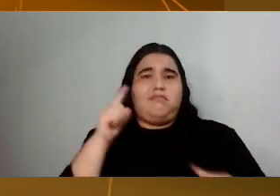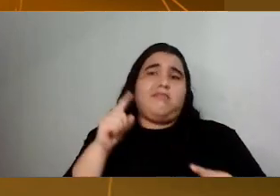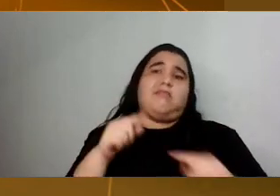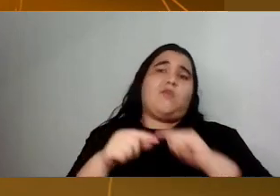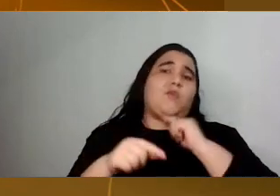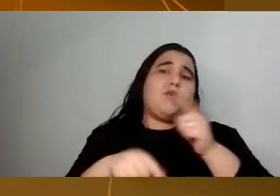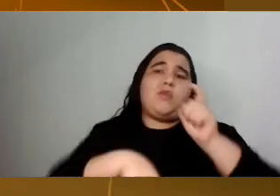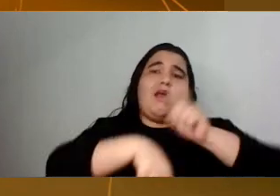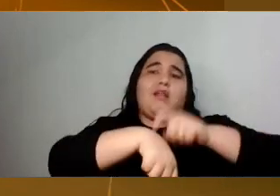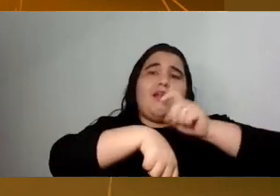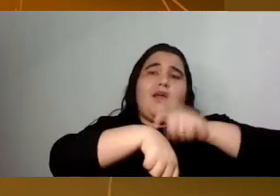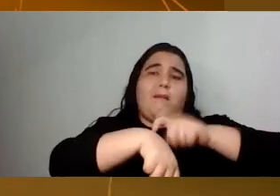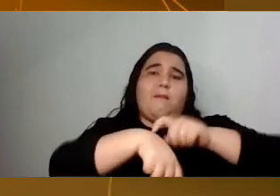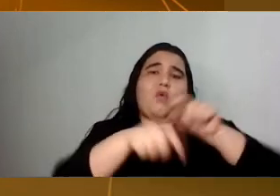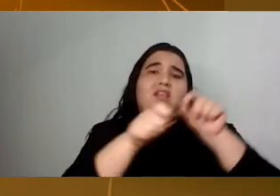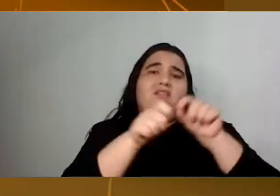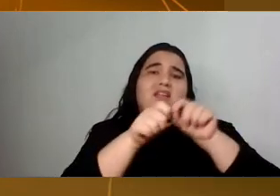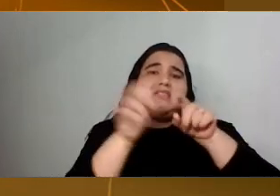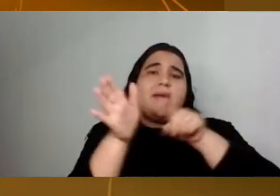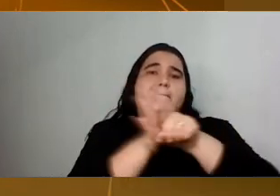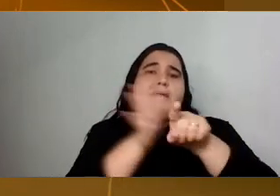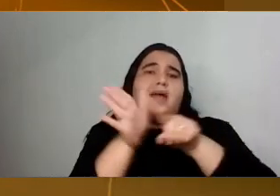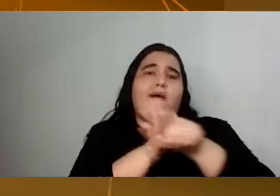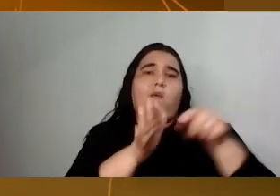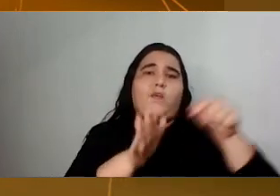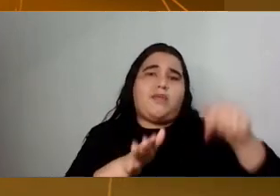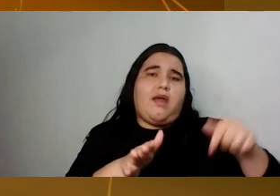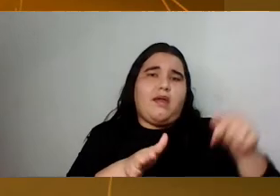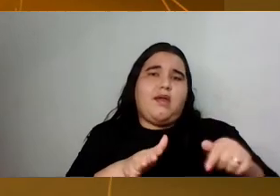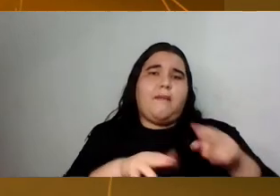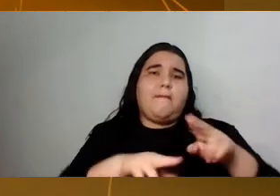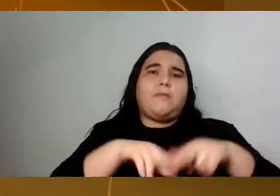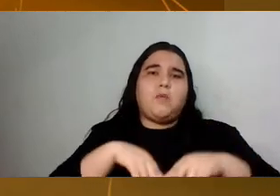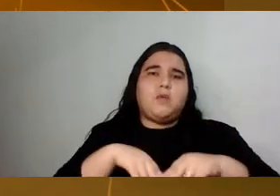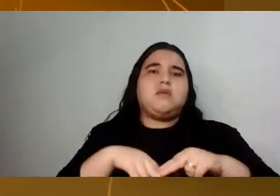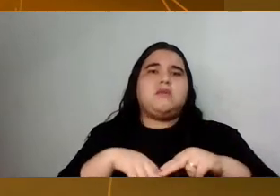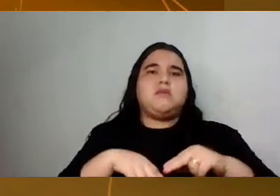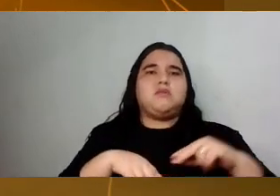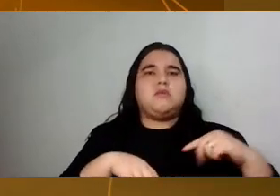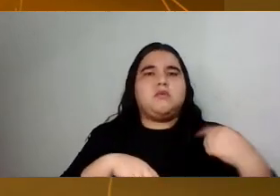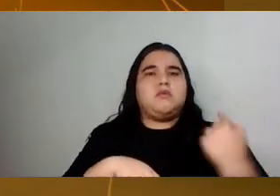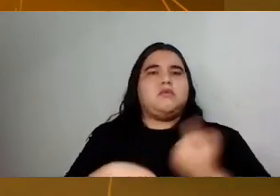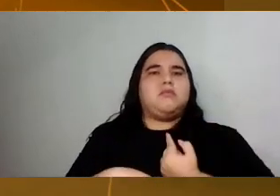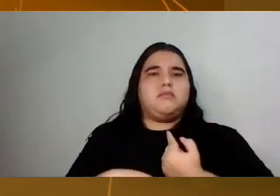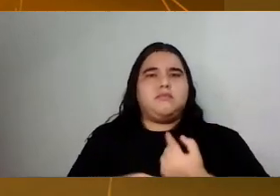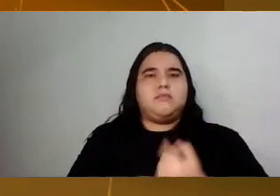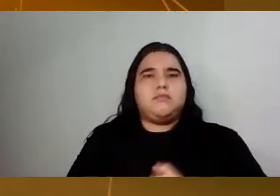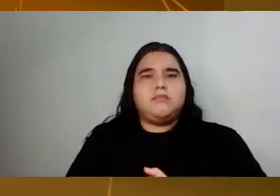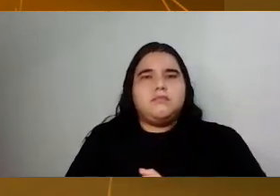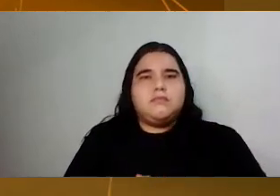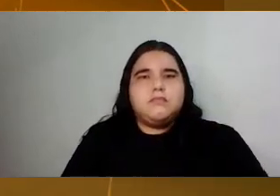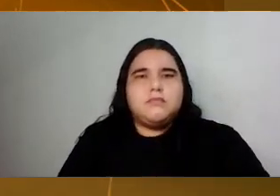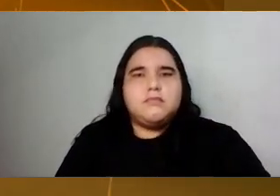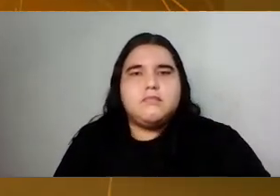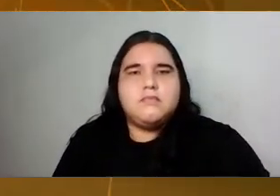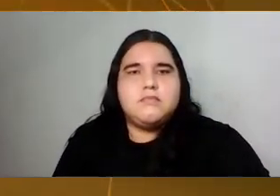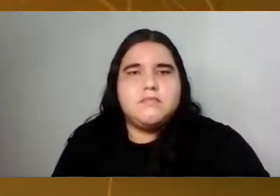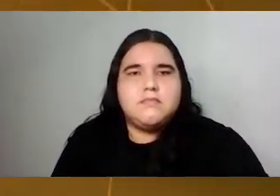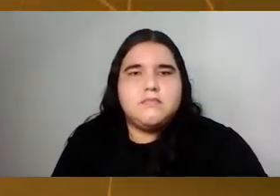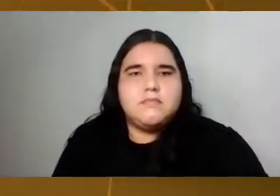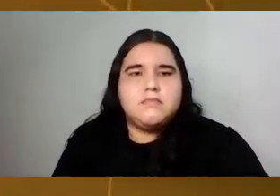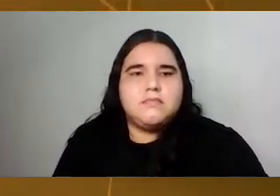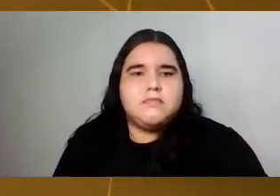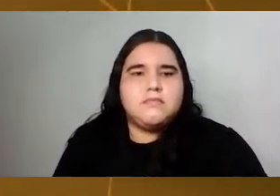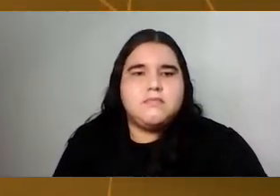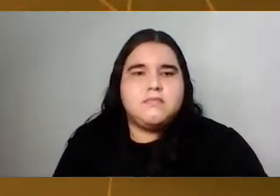que chegaram, a gente se propõe, né, a ficar disponível para responder, né, no momento adequado. Porque o tempo já teve que